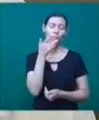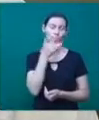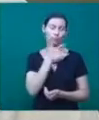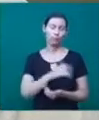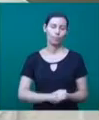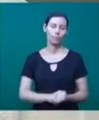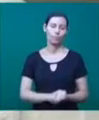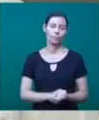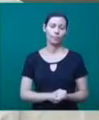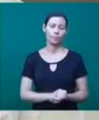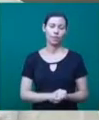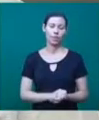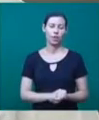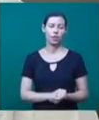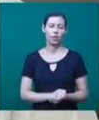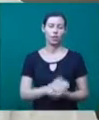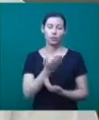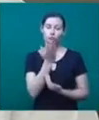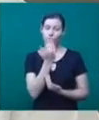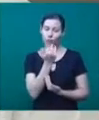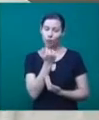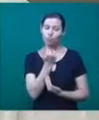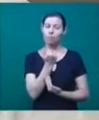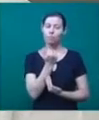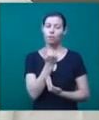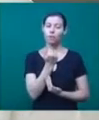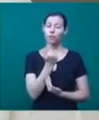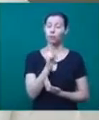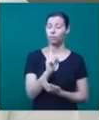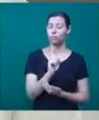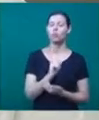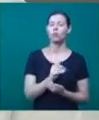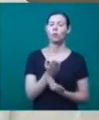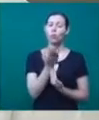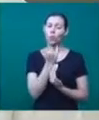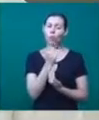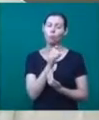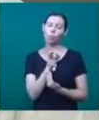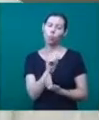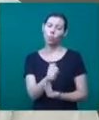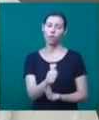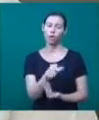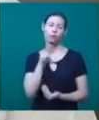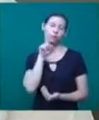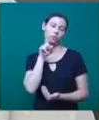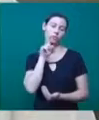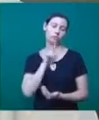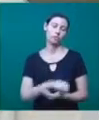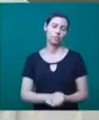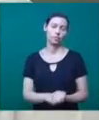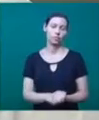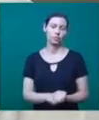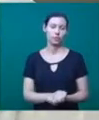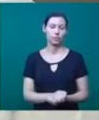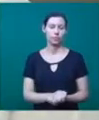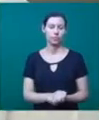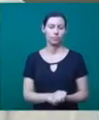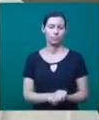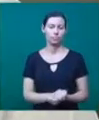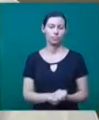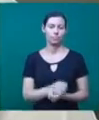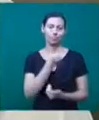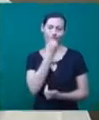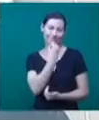a não comer nenhum aqui ou você come todo dia? Como? Quase todos os dias. Todo dia não, mas como quase todos os dias. Não tem jeito, né? Tem jeito, é